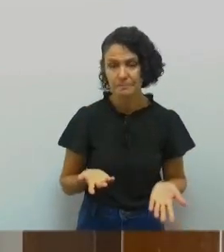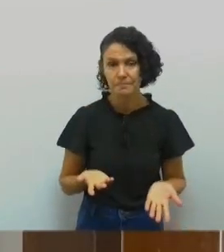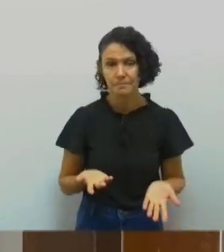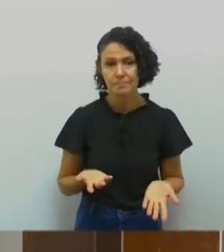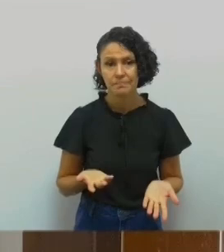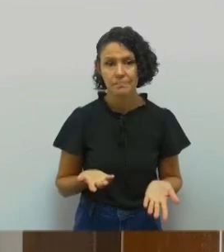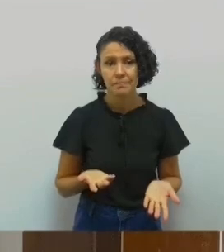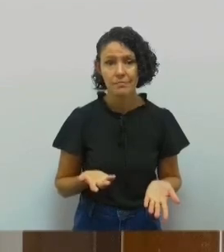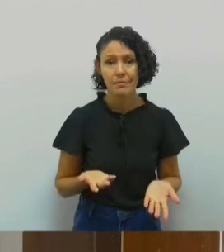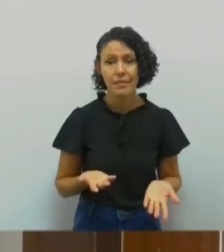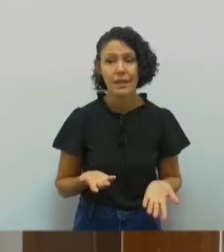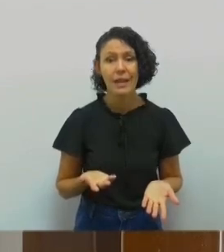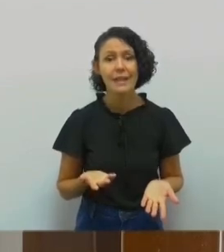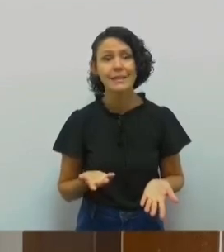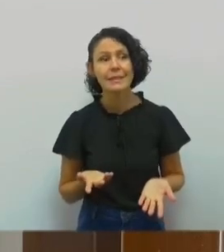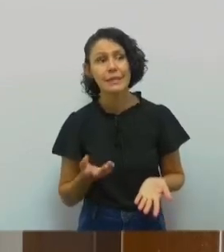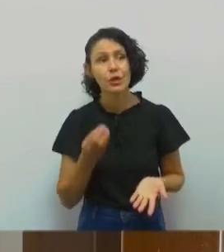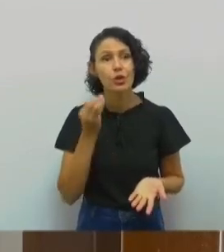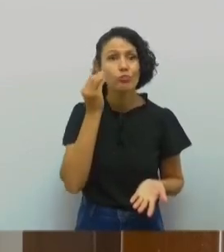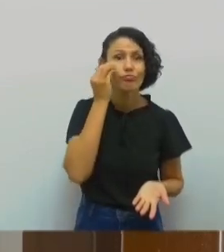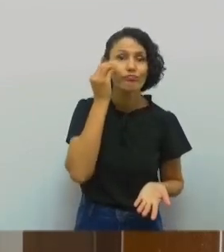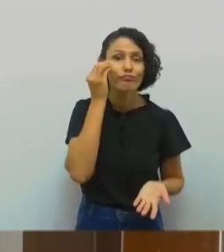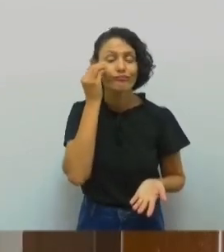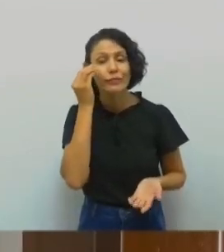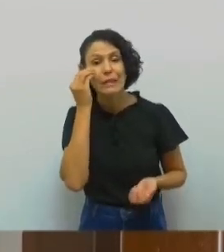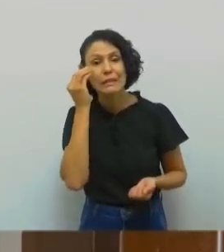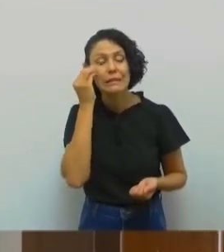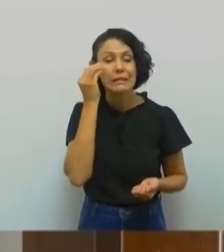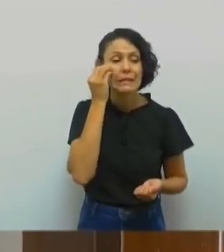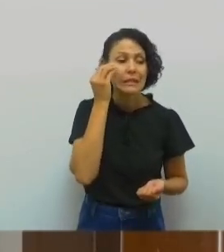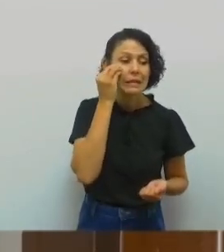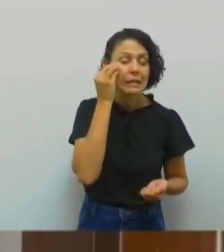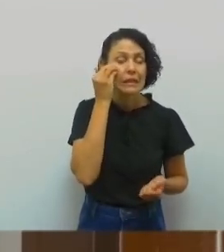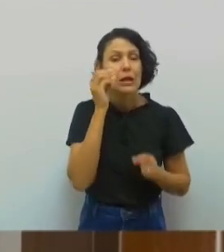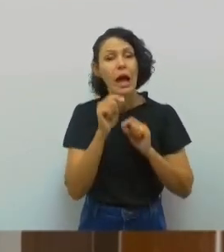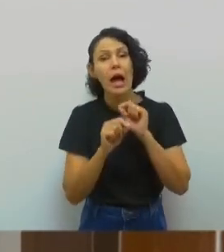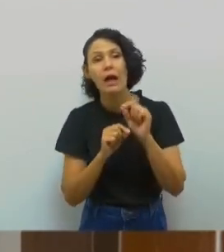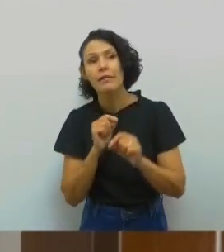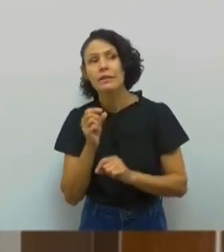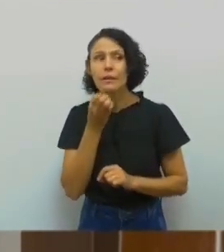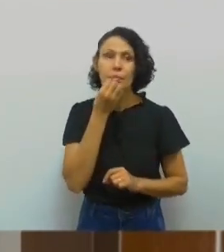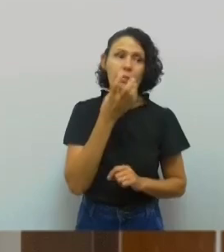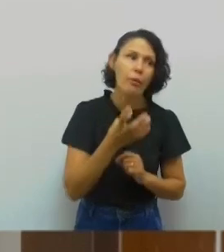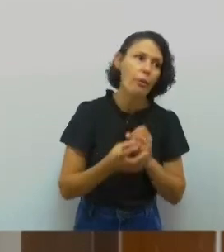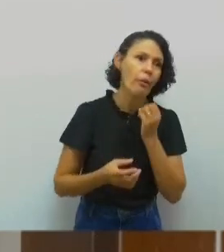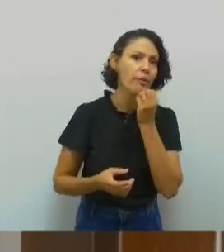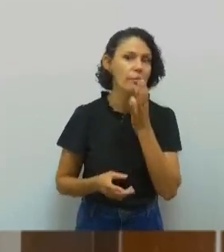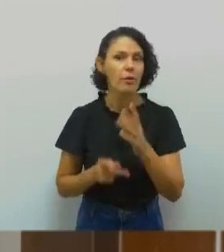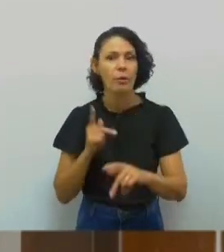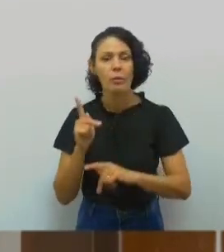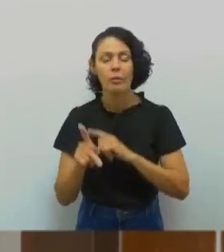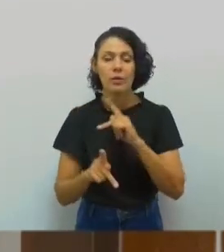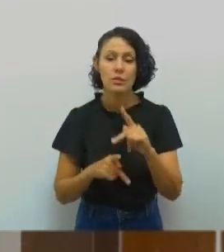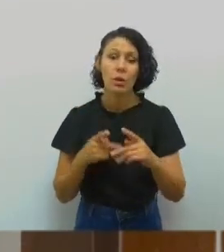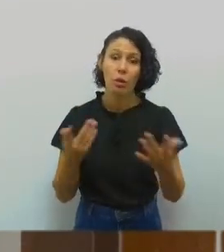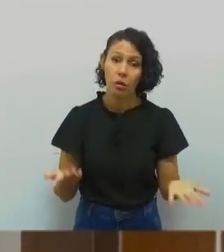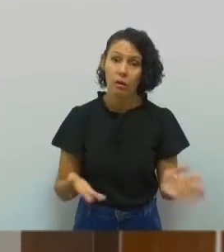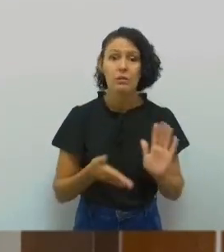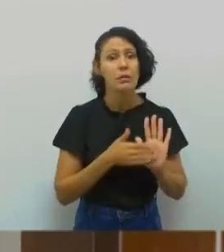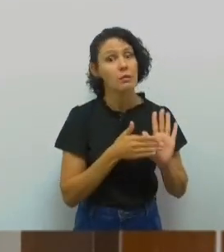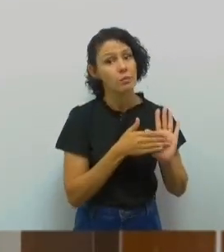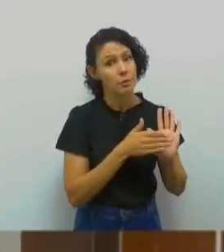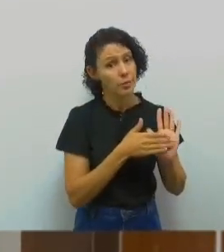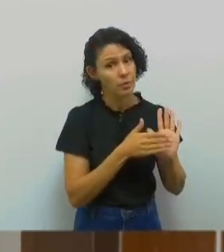conseguir desculpa para inventar argumentos de que é bom pra população Sinceramente se alguém me provar que